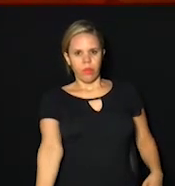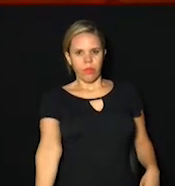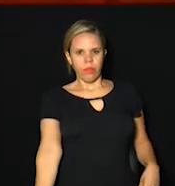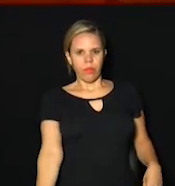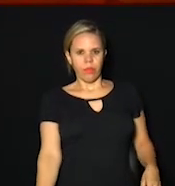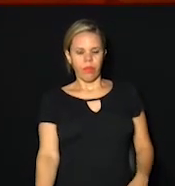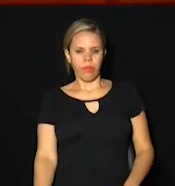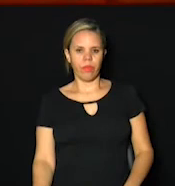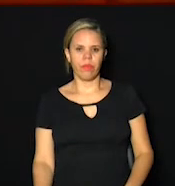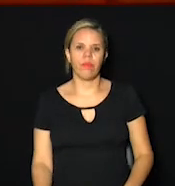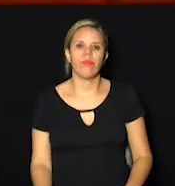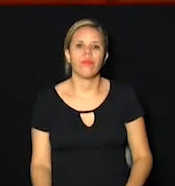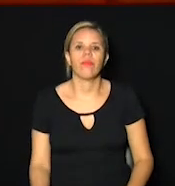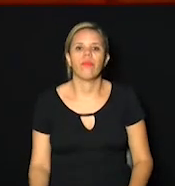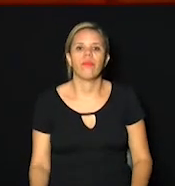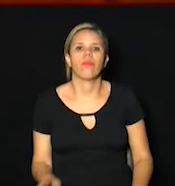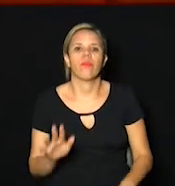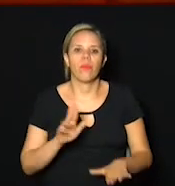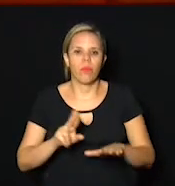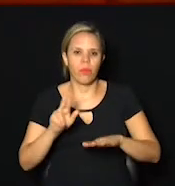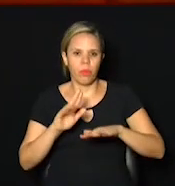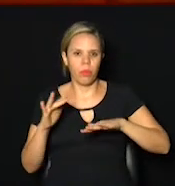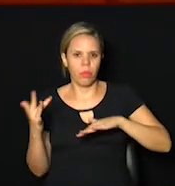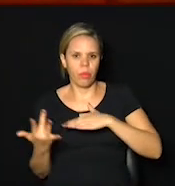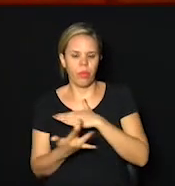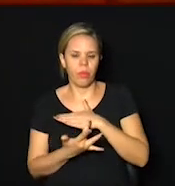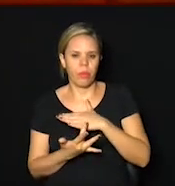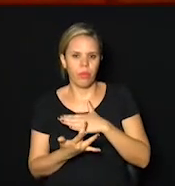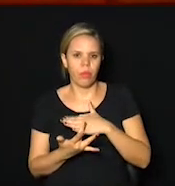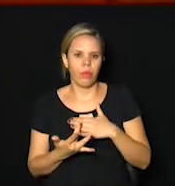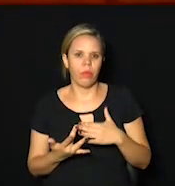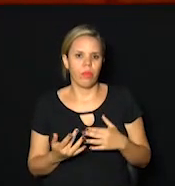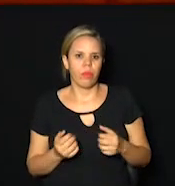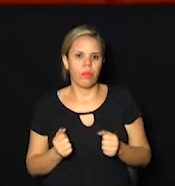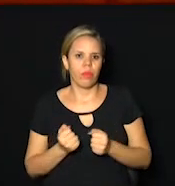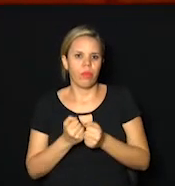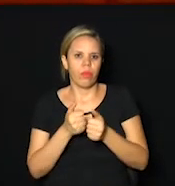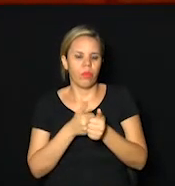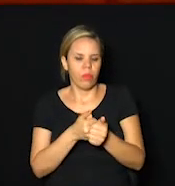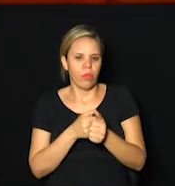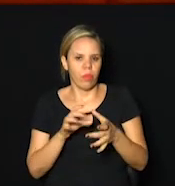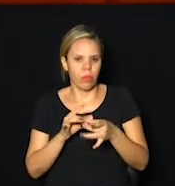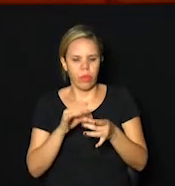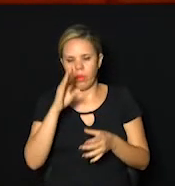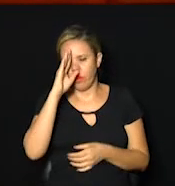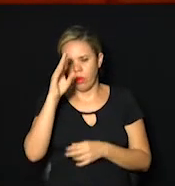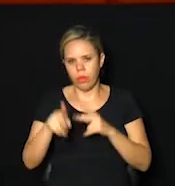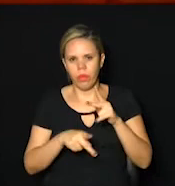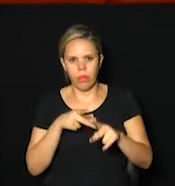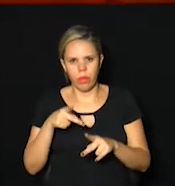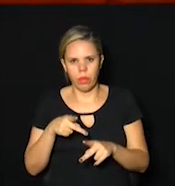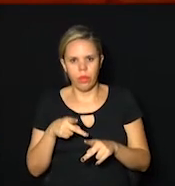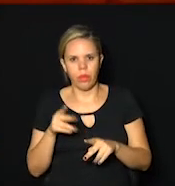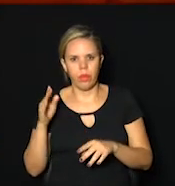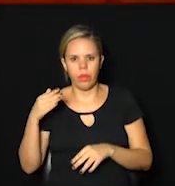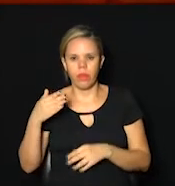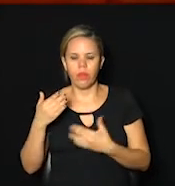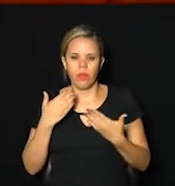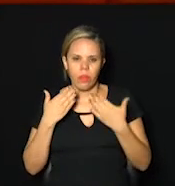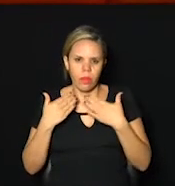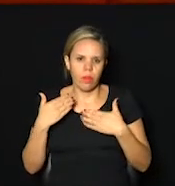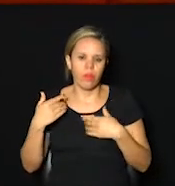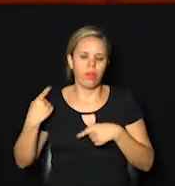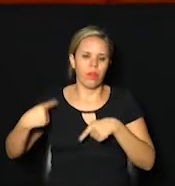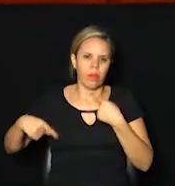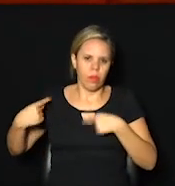Como eu disse antes, usem as redes sociais para juntar gente e, principalmente, usem para o debate. Debate